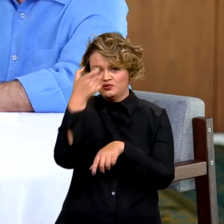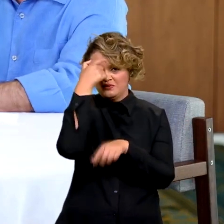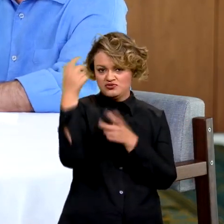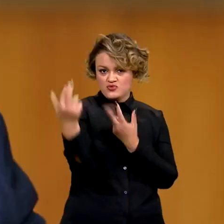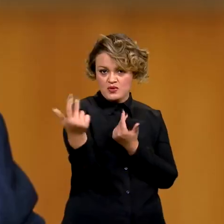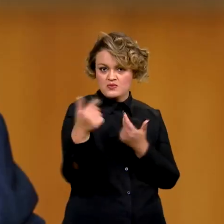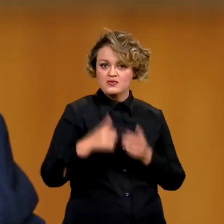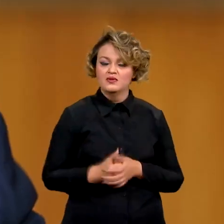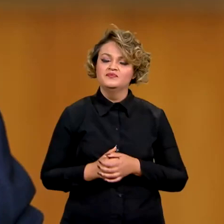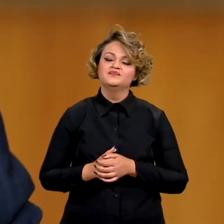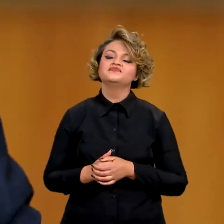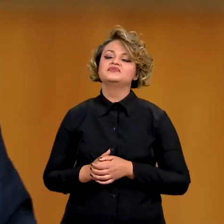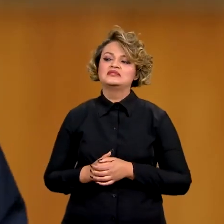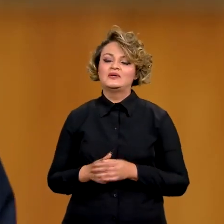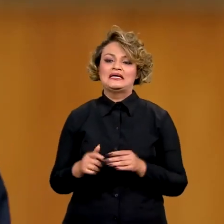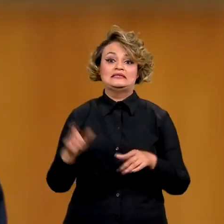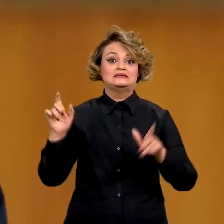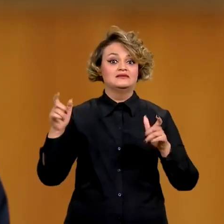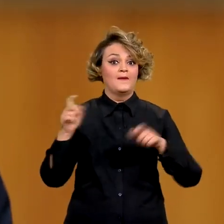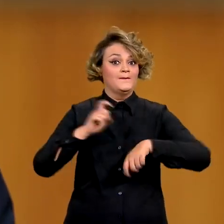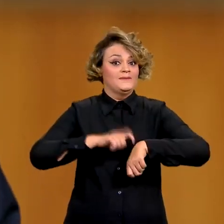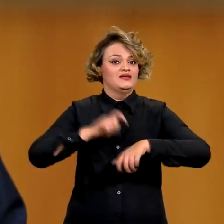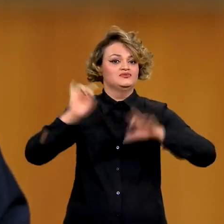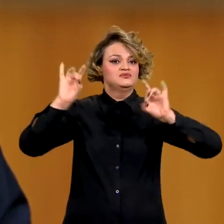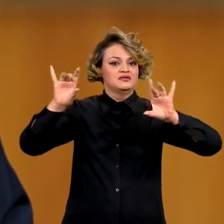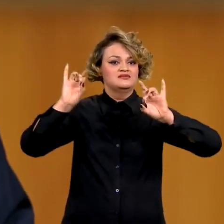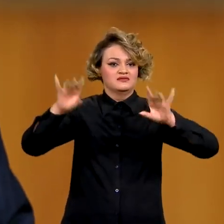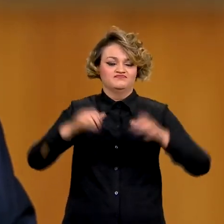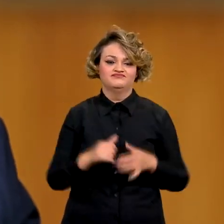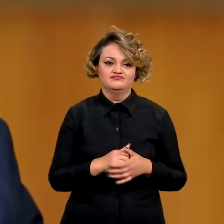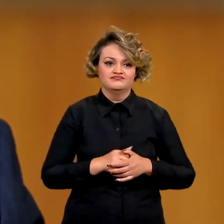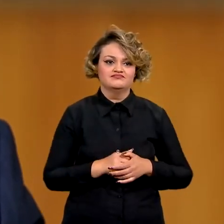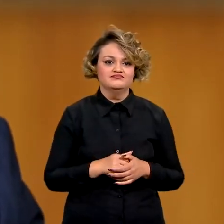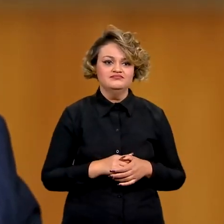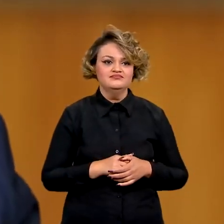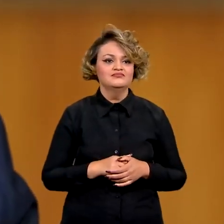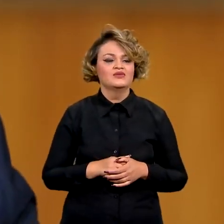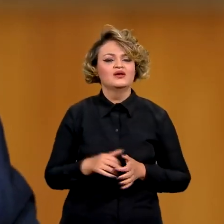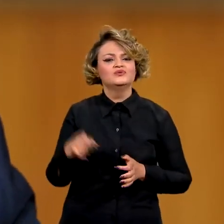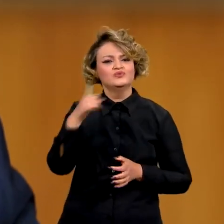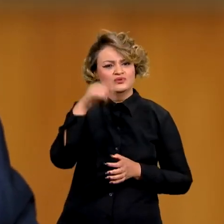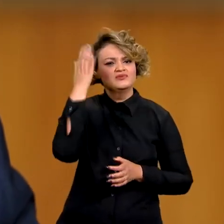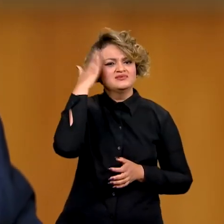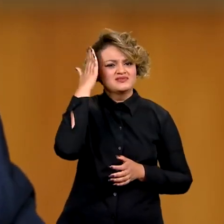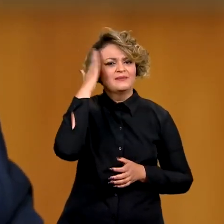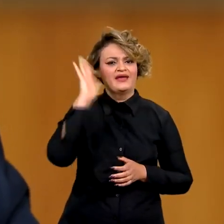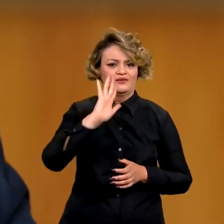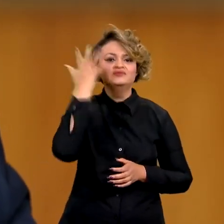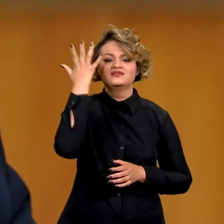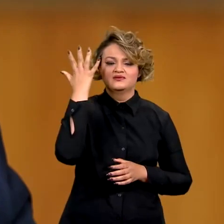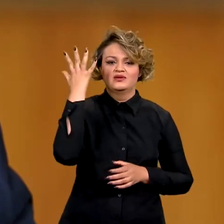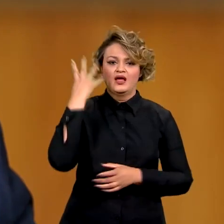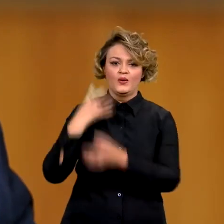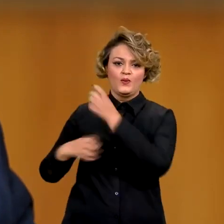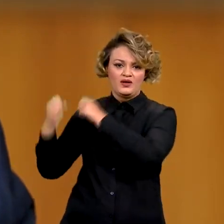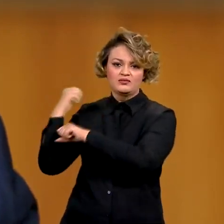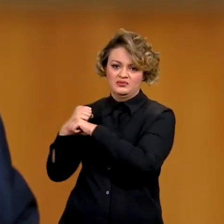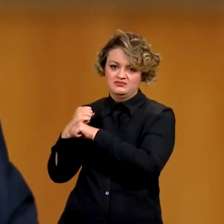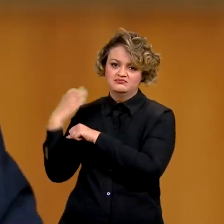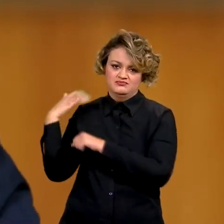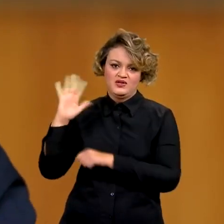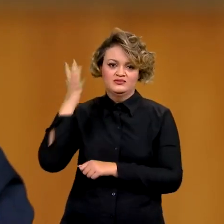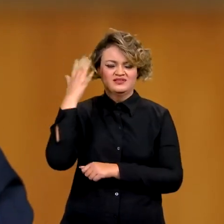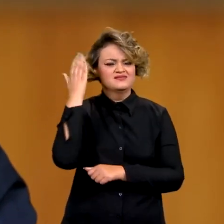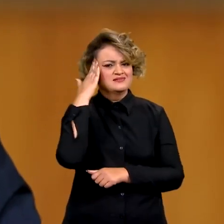senhor eu acho que é o momento especial que nós estamos vivendo eu acho que todo mundo sabe o que aconteceu nesse país nos últimos quatro anos